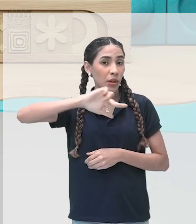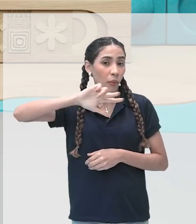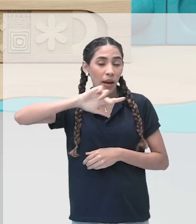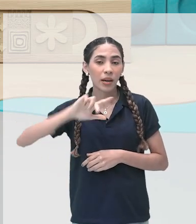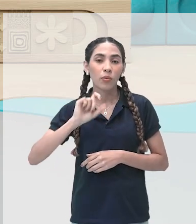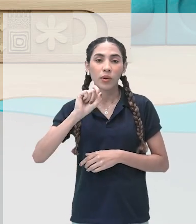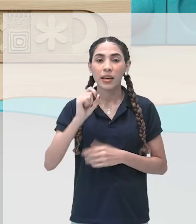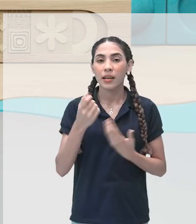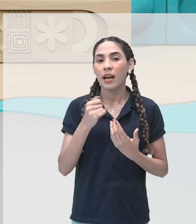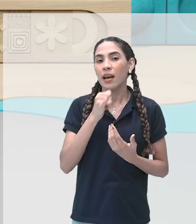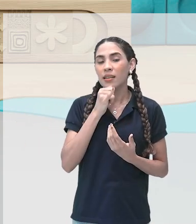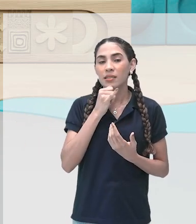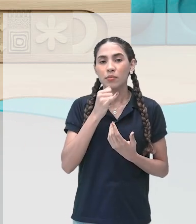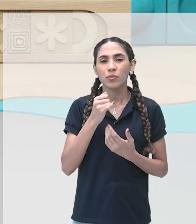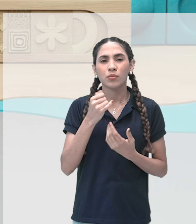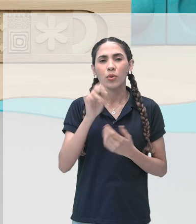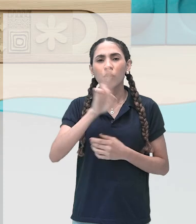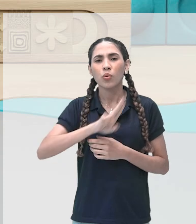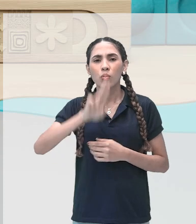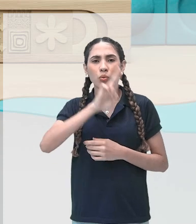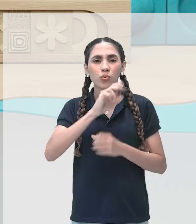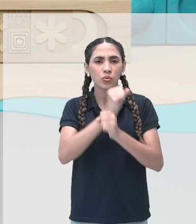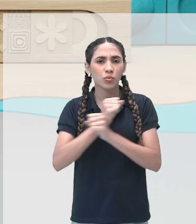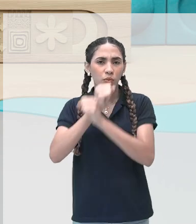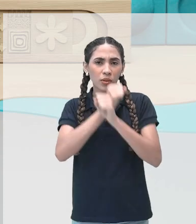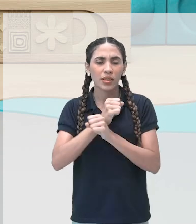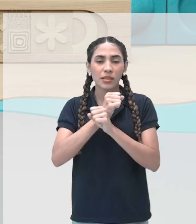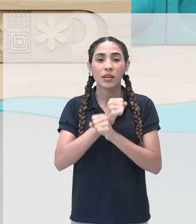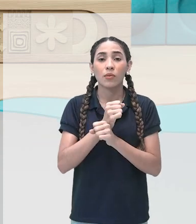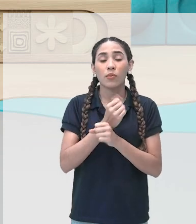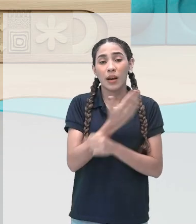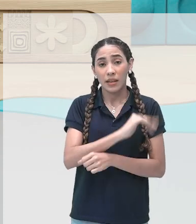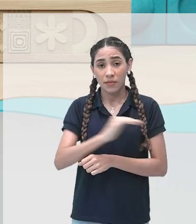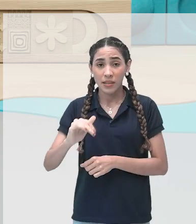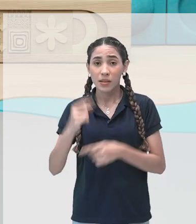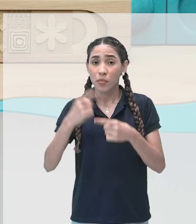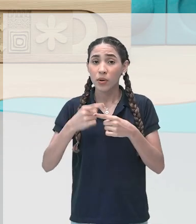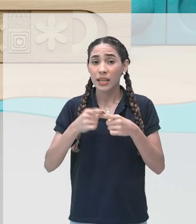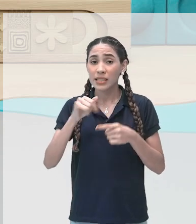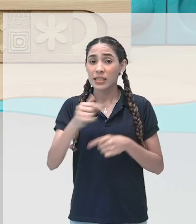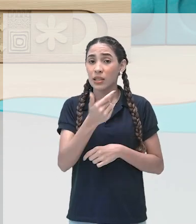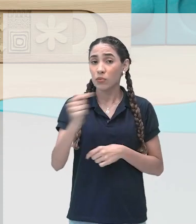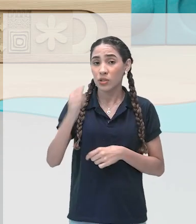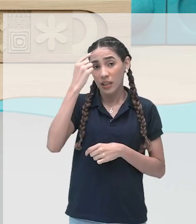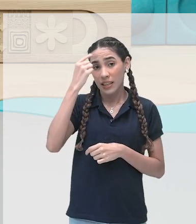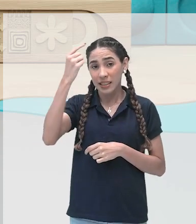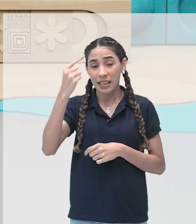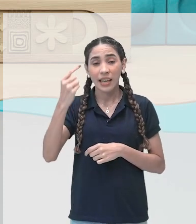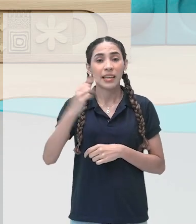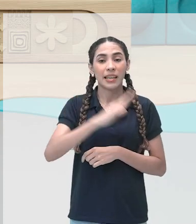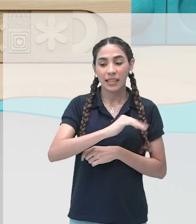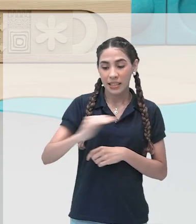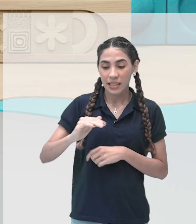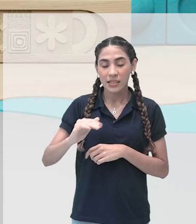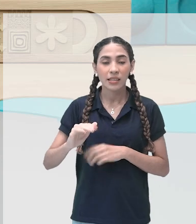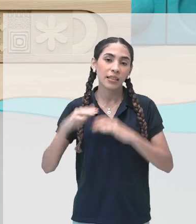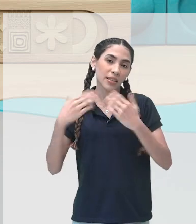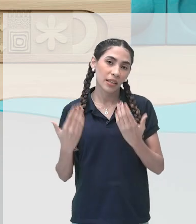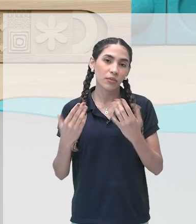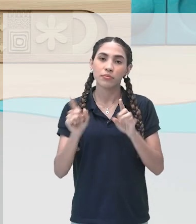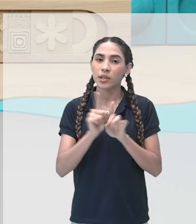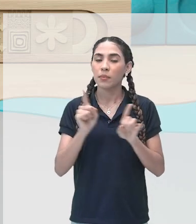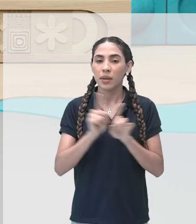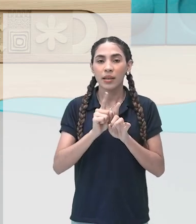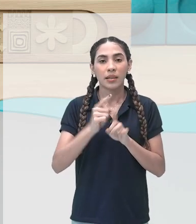portanto, a noção de proteção à infância, porque já que não havia ideia de uma criança, não havia ideia de infância, portanto,